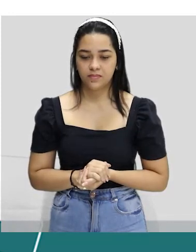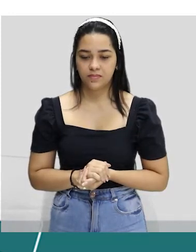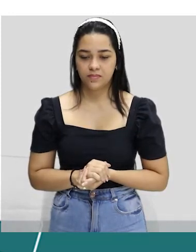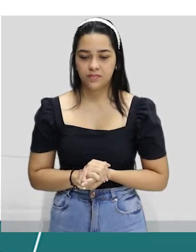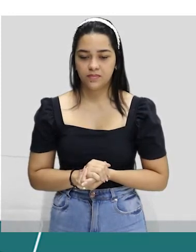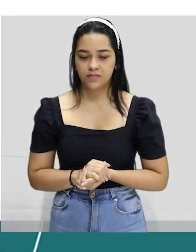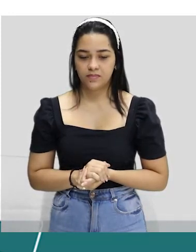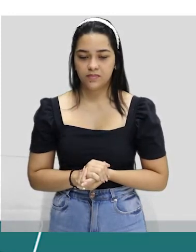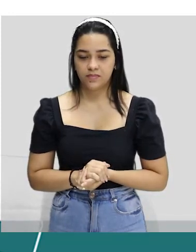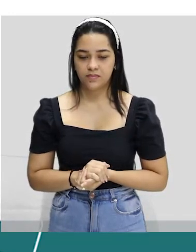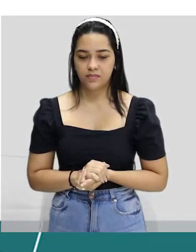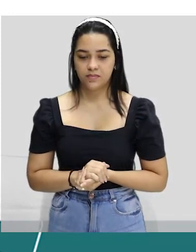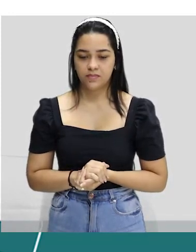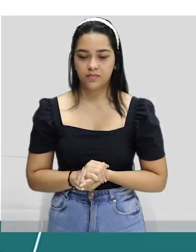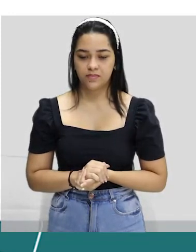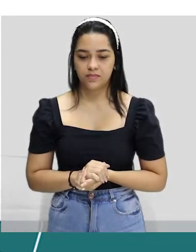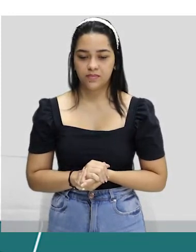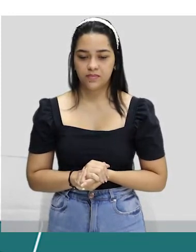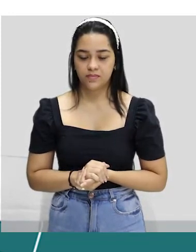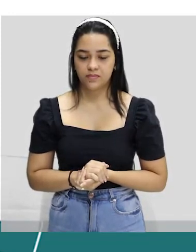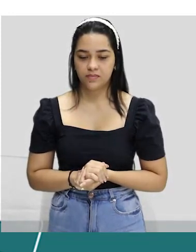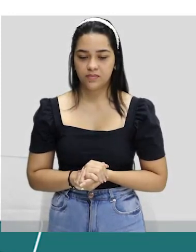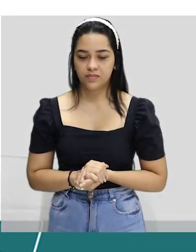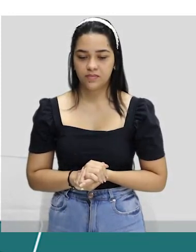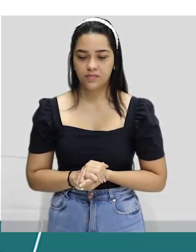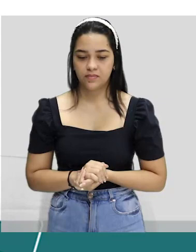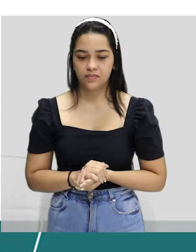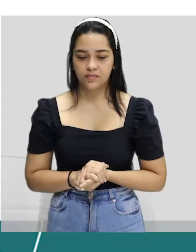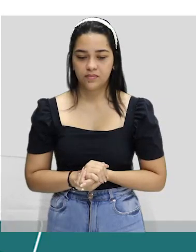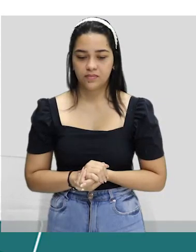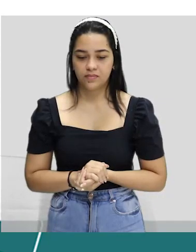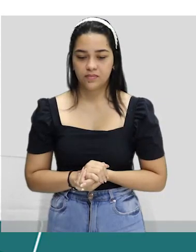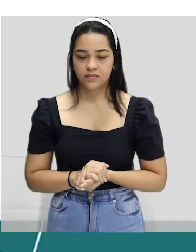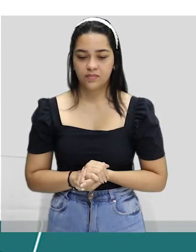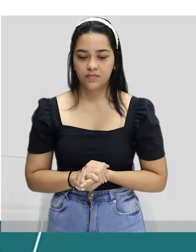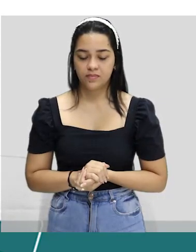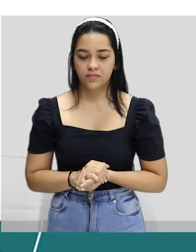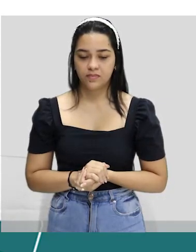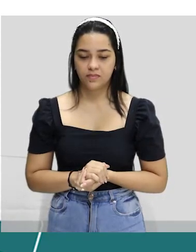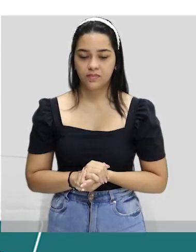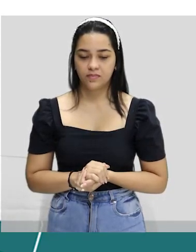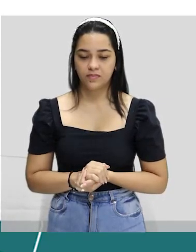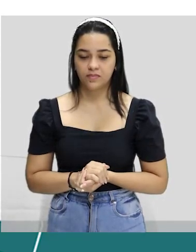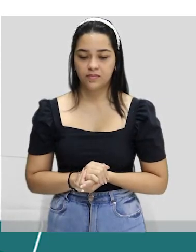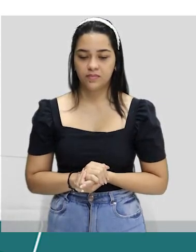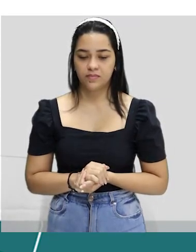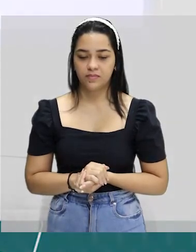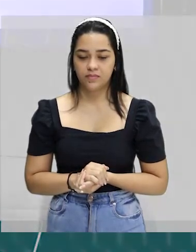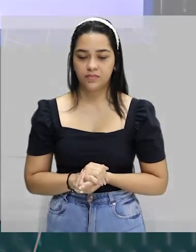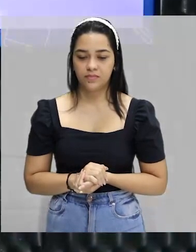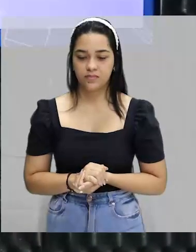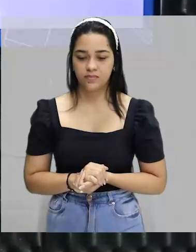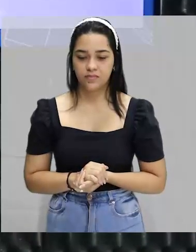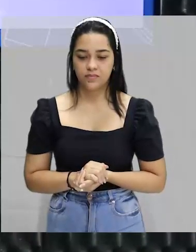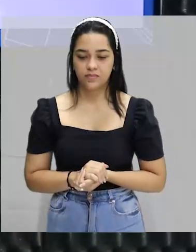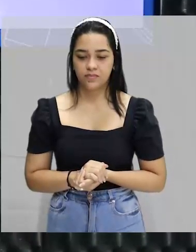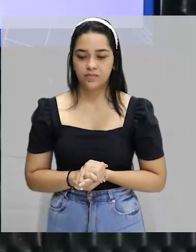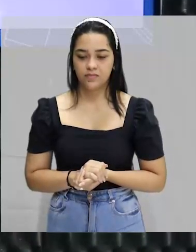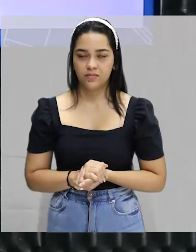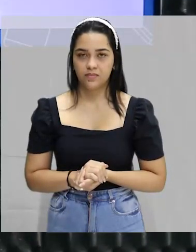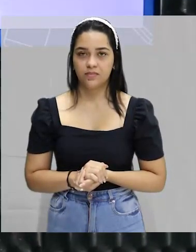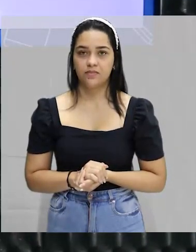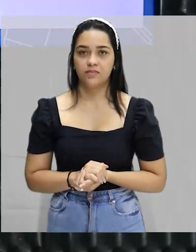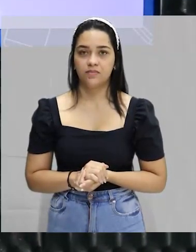proporcionar o bem-estar. É tempo de se colocar no lugar do outro e compreender suas necessidades. Qual o papel sintático do termo sublinhado?